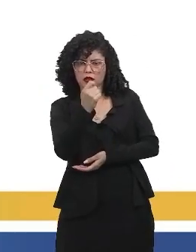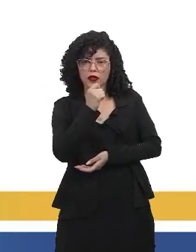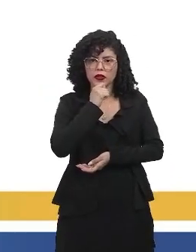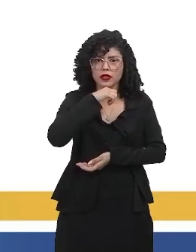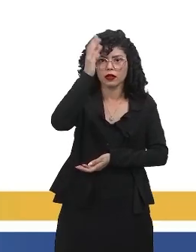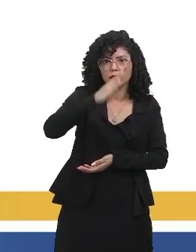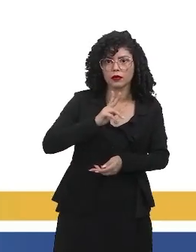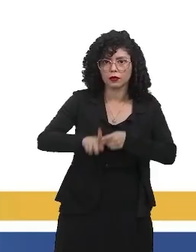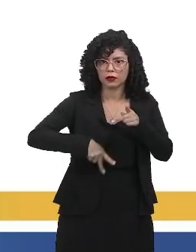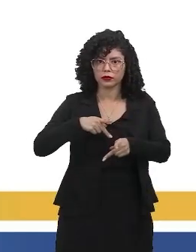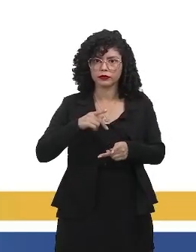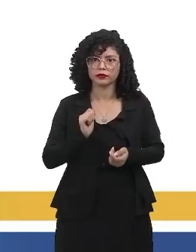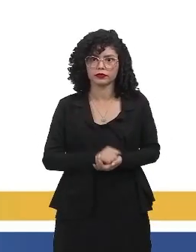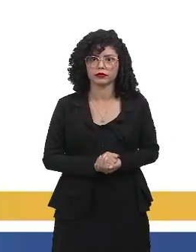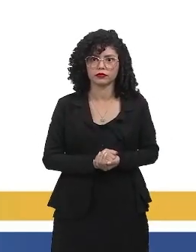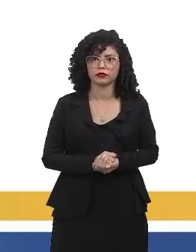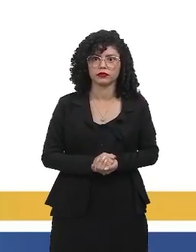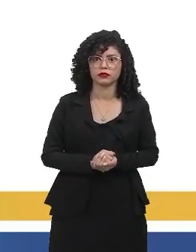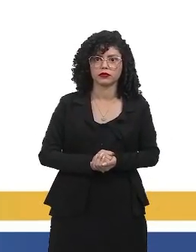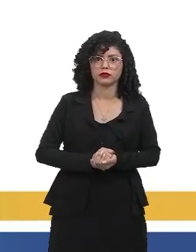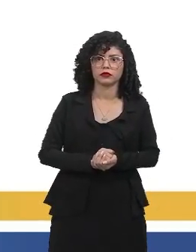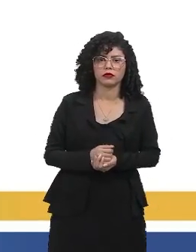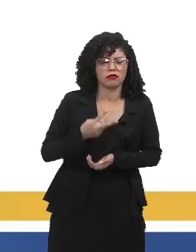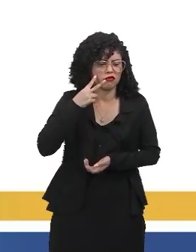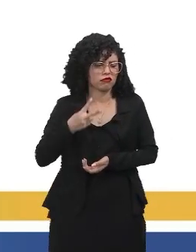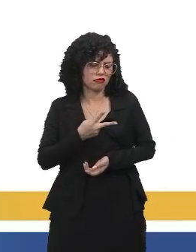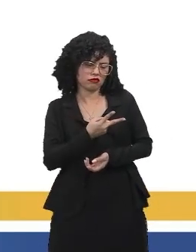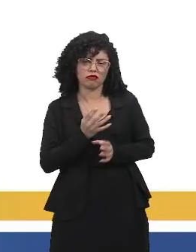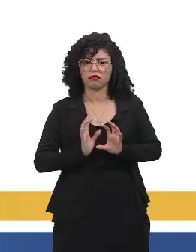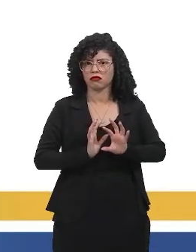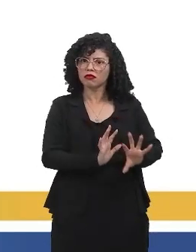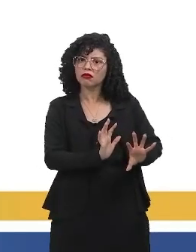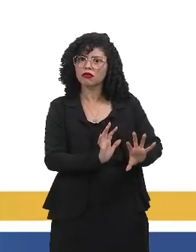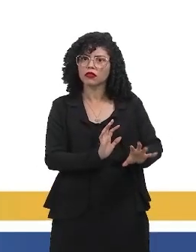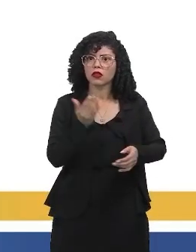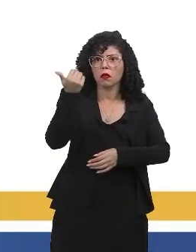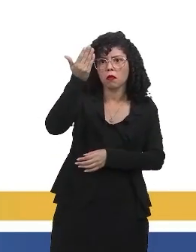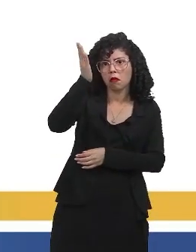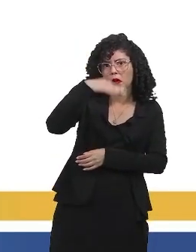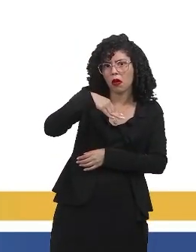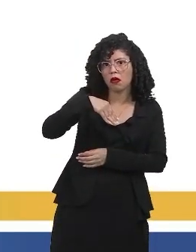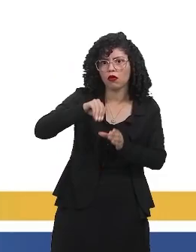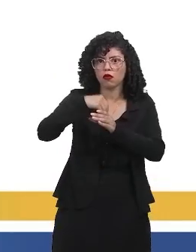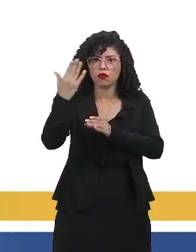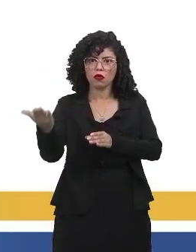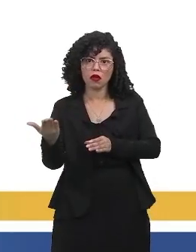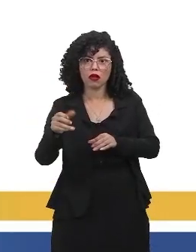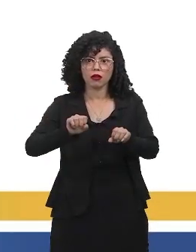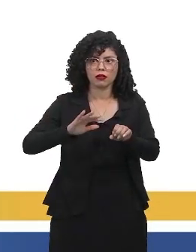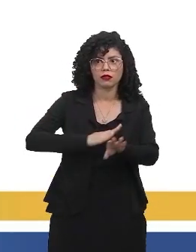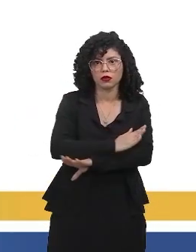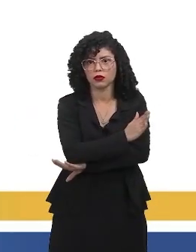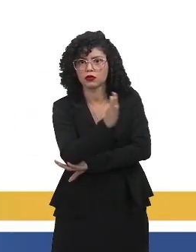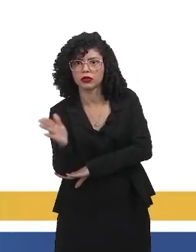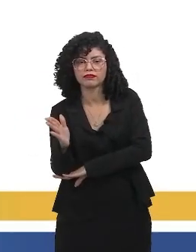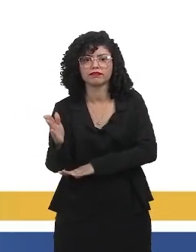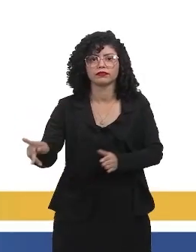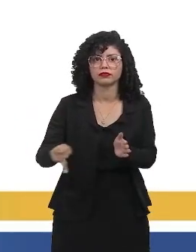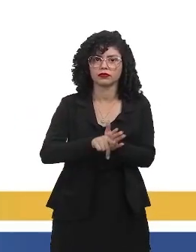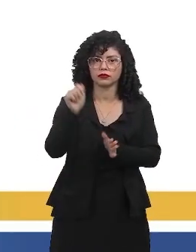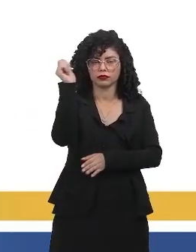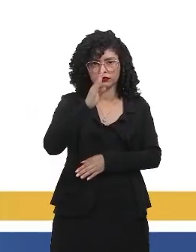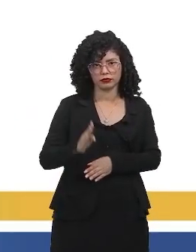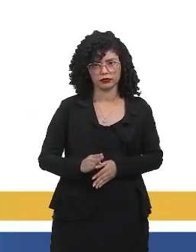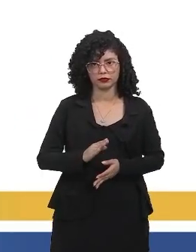povo brasileiro. Esses indesejáveis seriam um mal externo que corromperia a